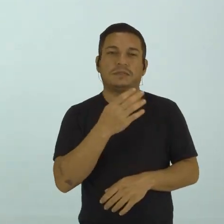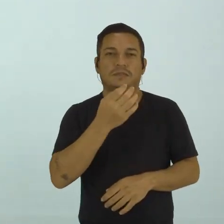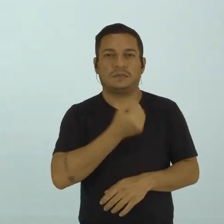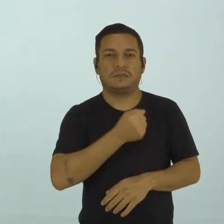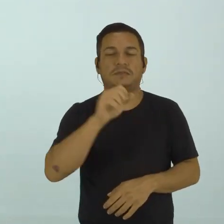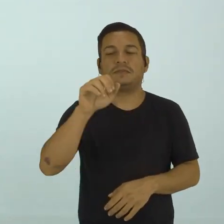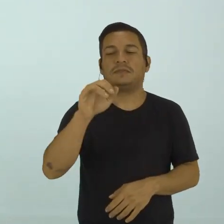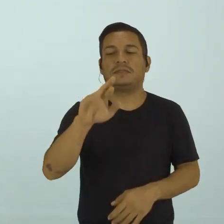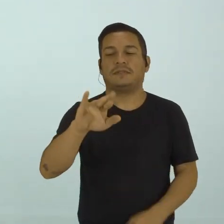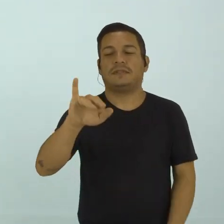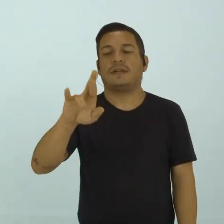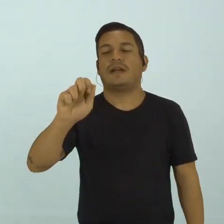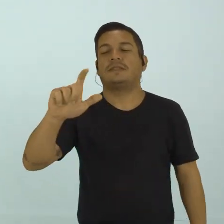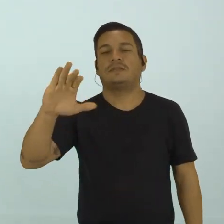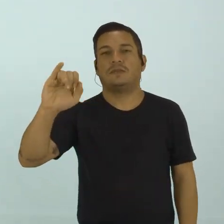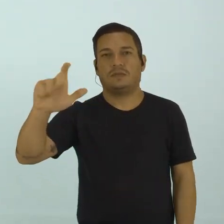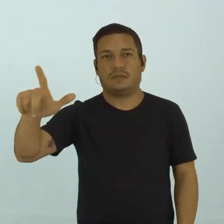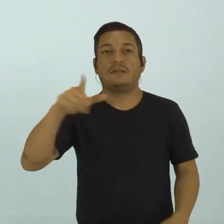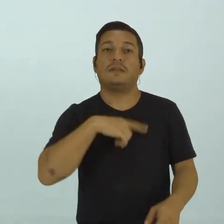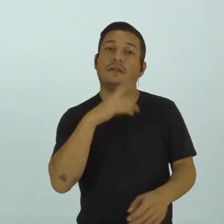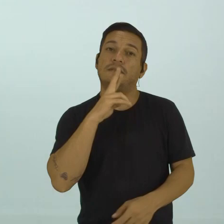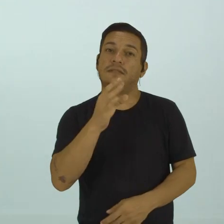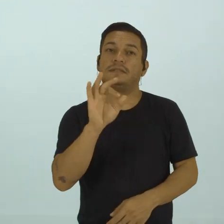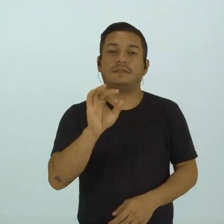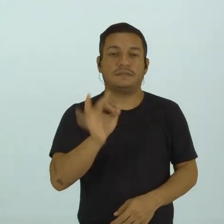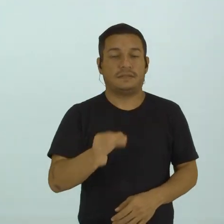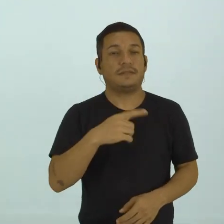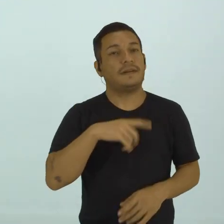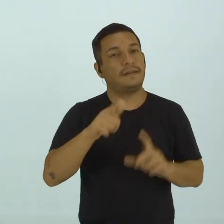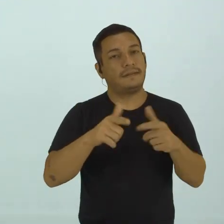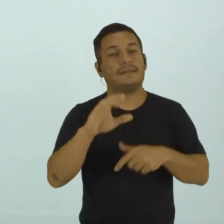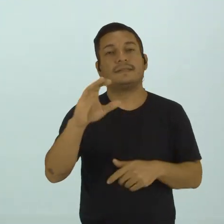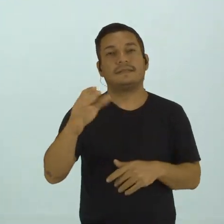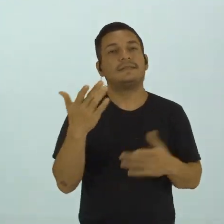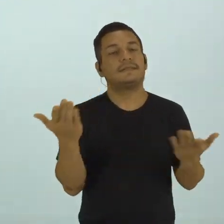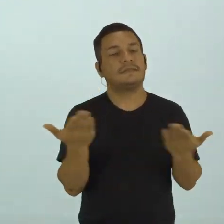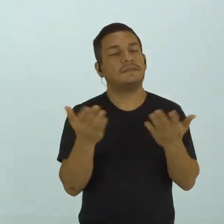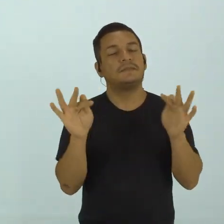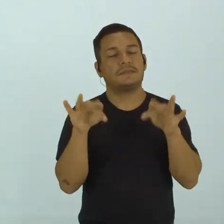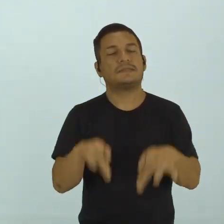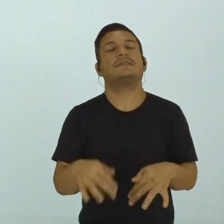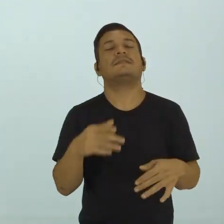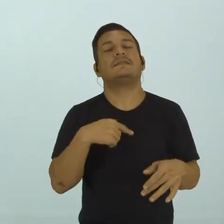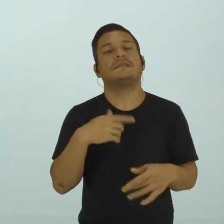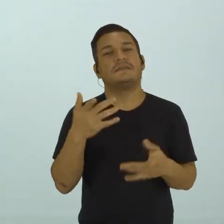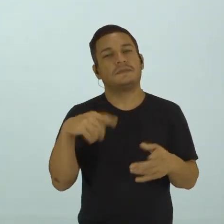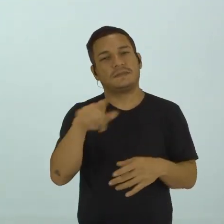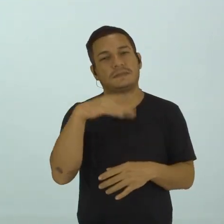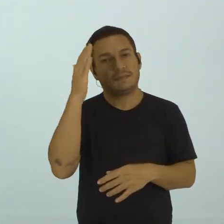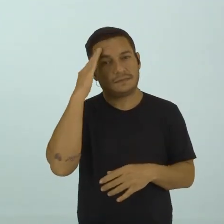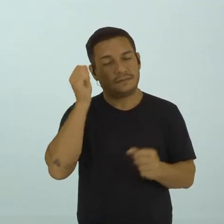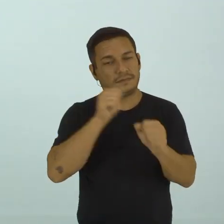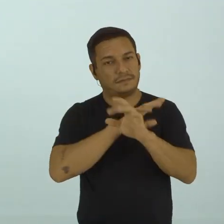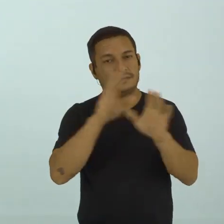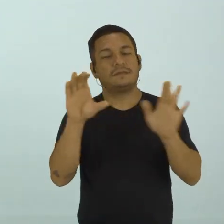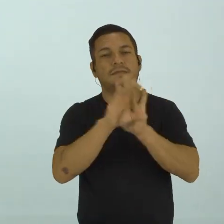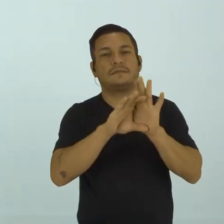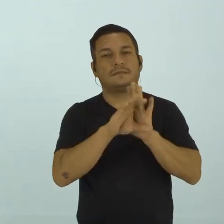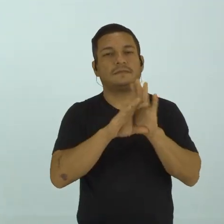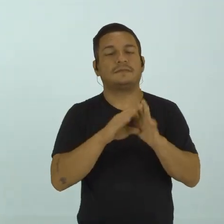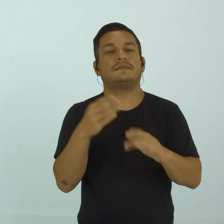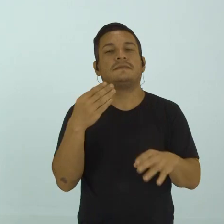Então a afirmação correta seria a letra C. Então a gente vai ficando por hoje aqui, certo? Espero que você tenha compreendido esses conceitos aí.